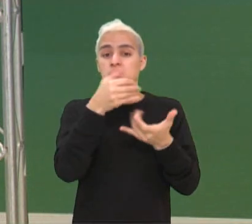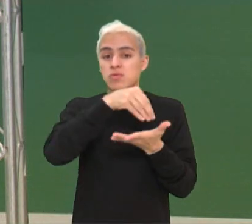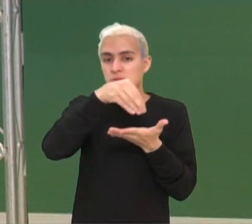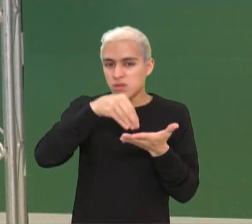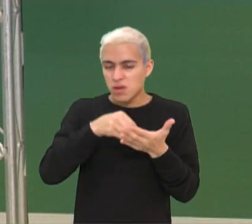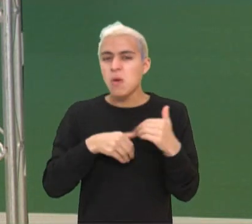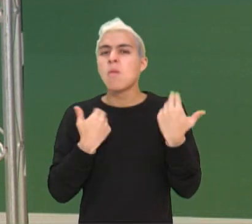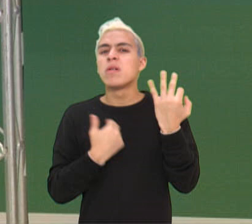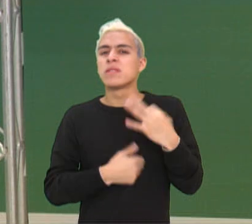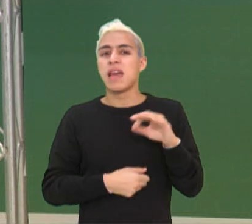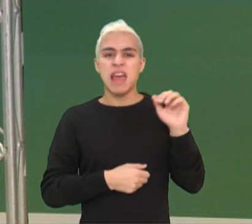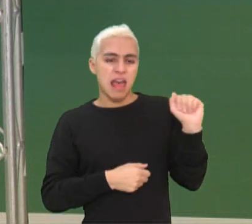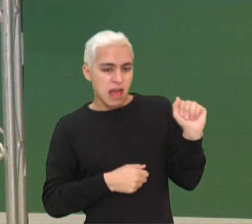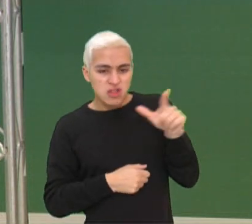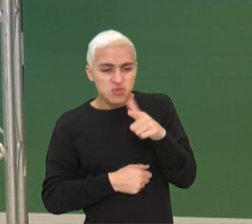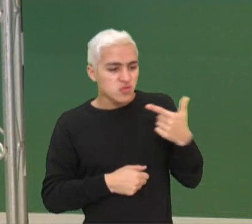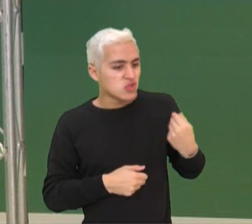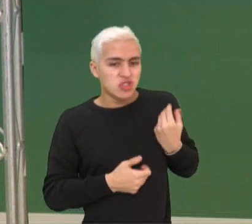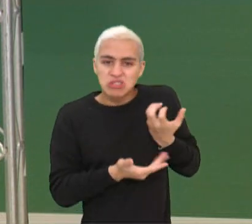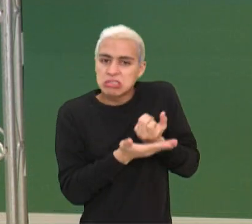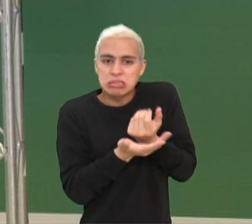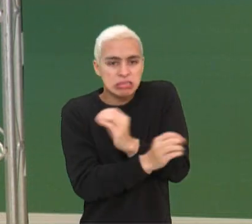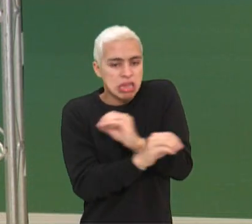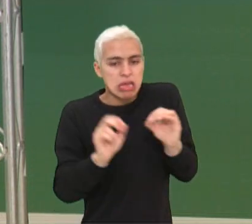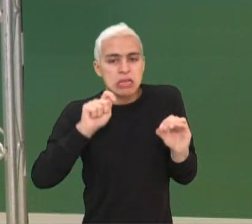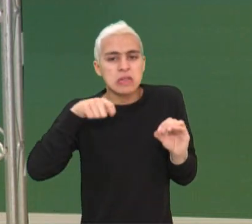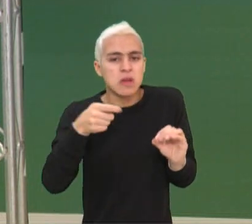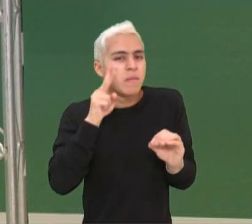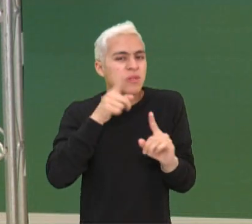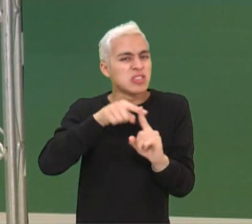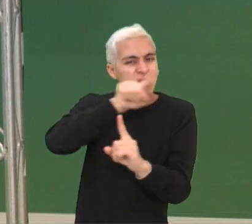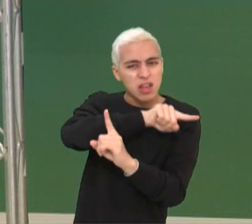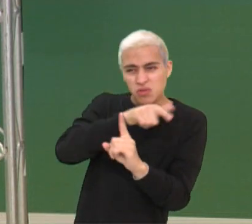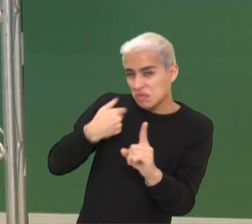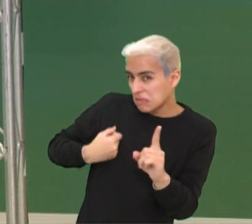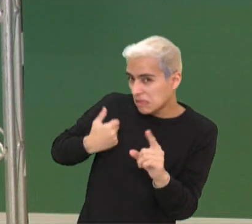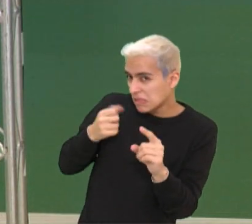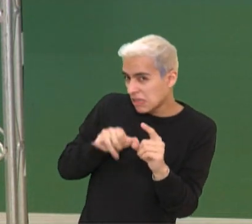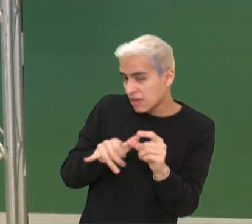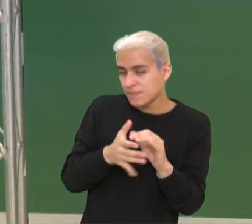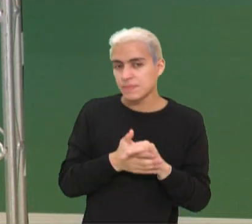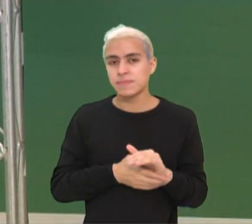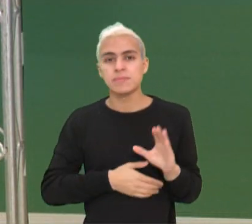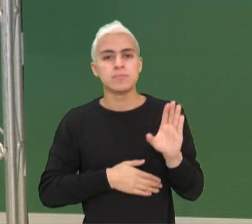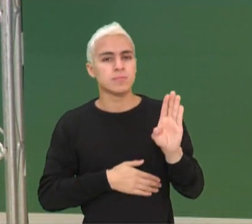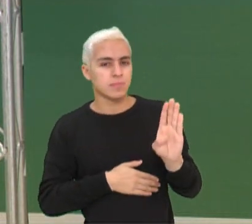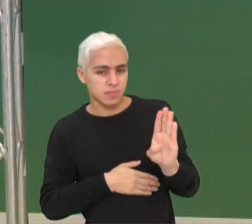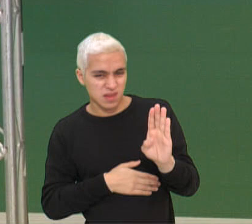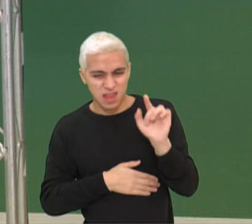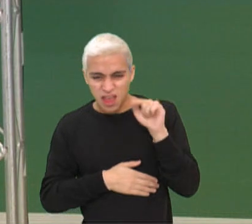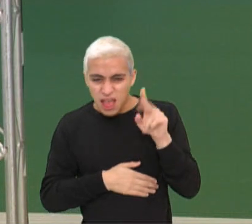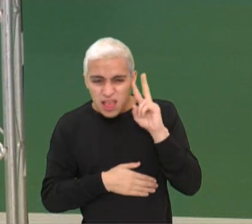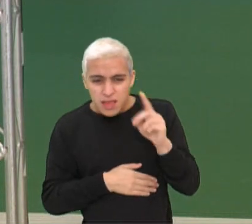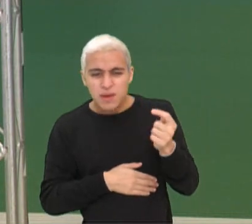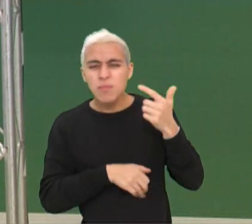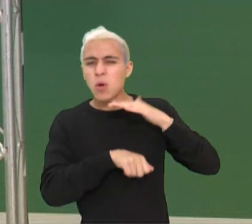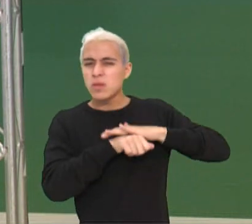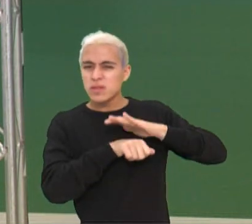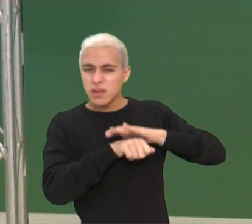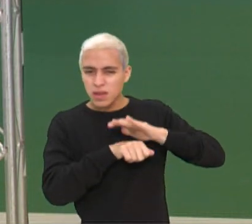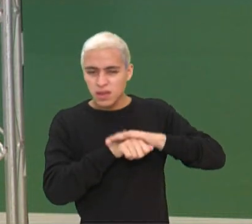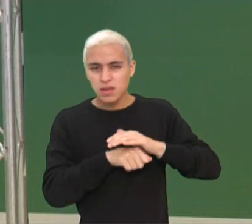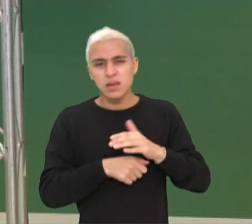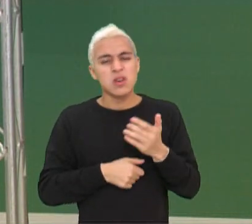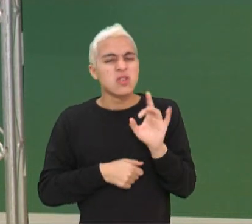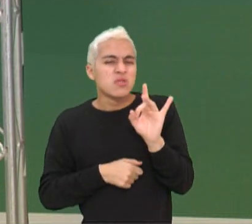Alternativa A. Não existem registros da história dos jogos de tabuleiro. Não existe, será? Alternativa B. É uma história recente,